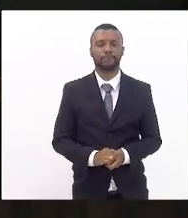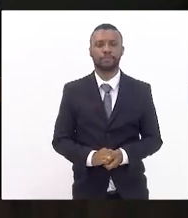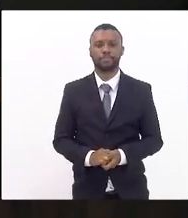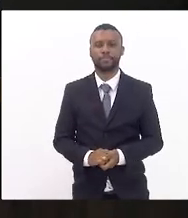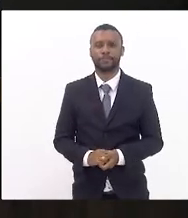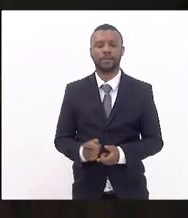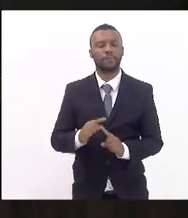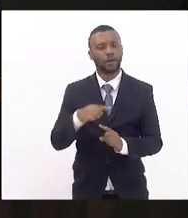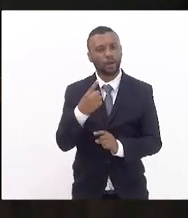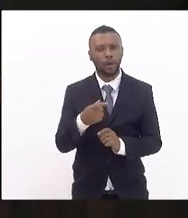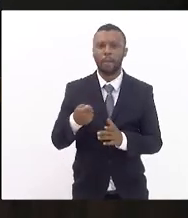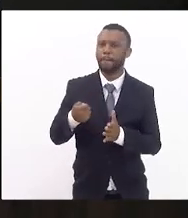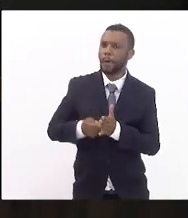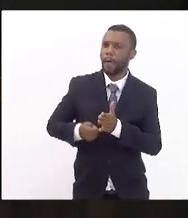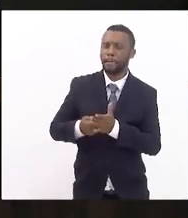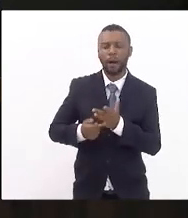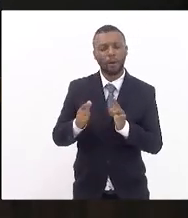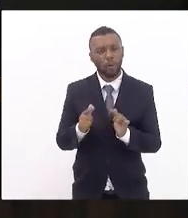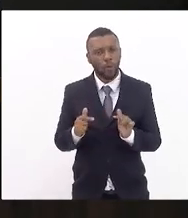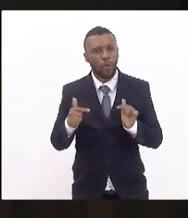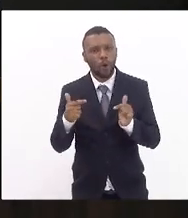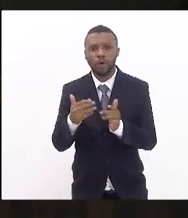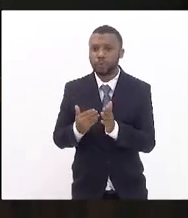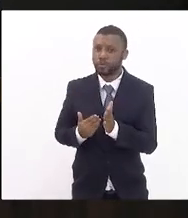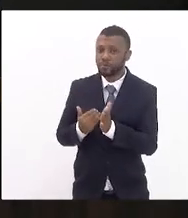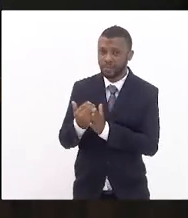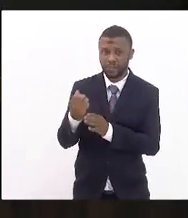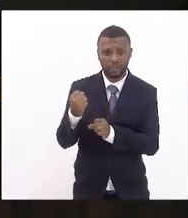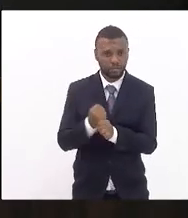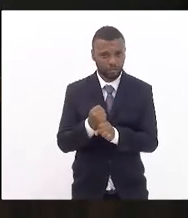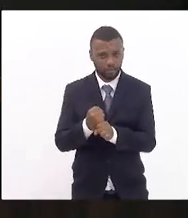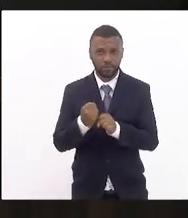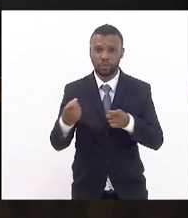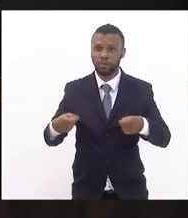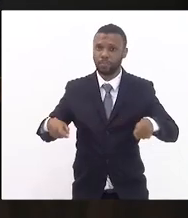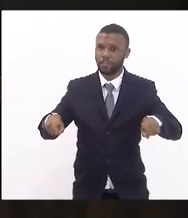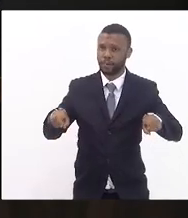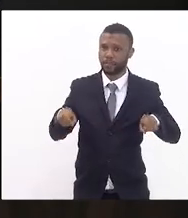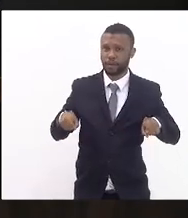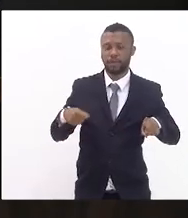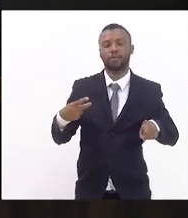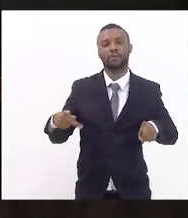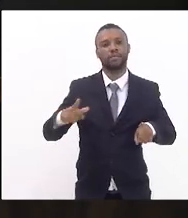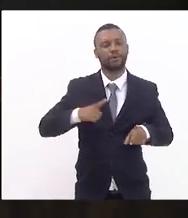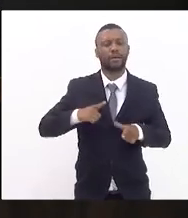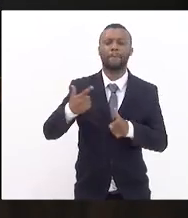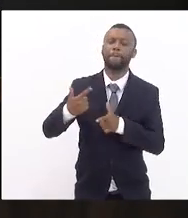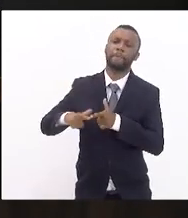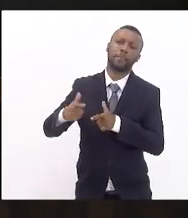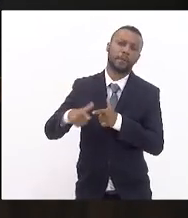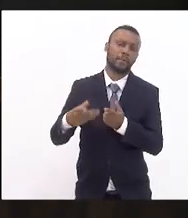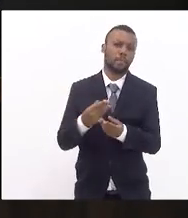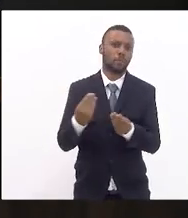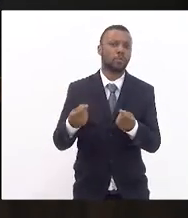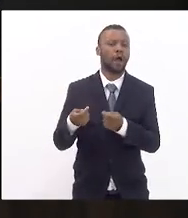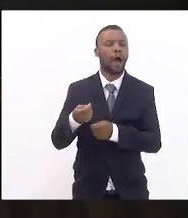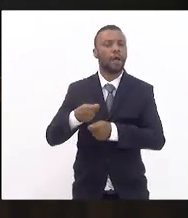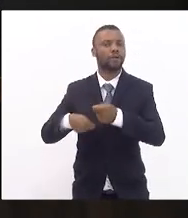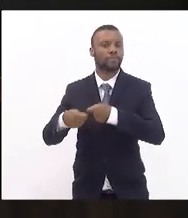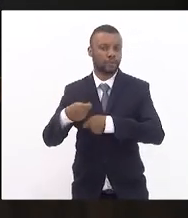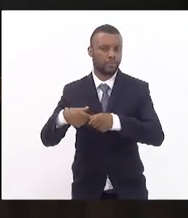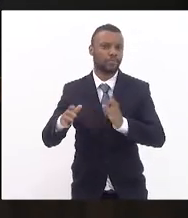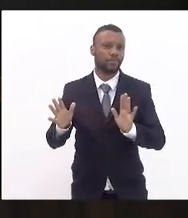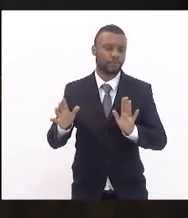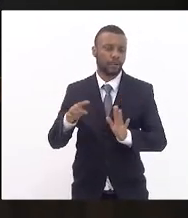muito também por conta que no início do ano, do mandato dele, tinha muitos problemas administrativos, e a gente